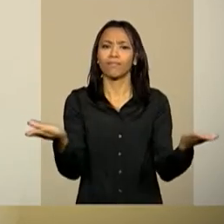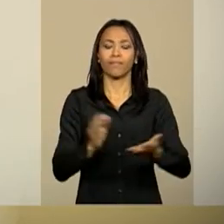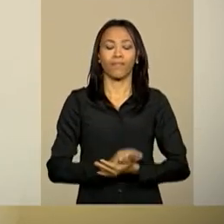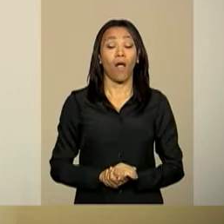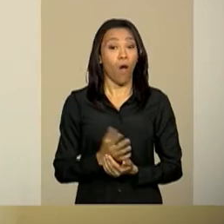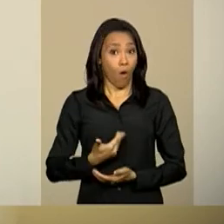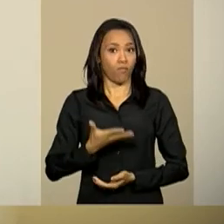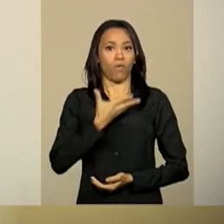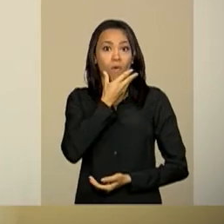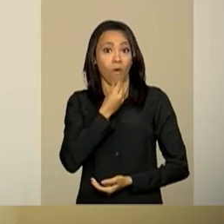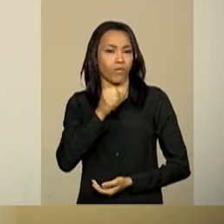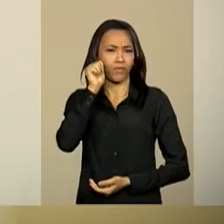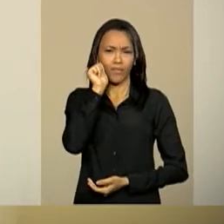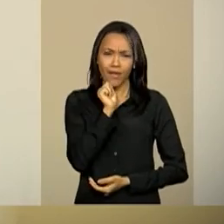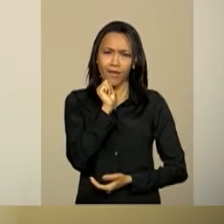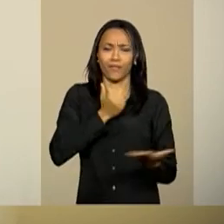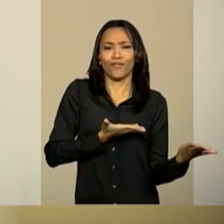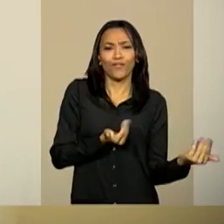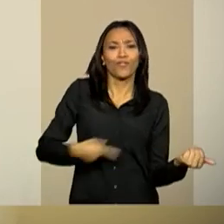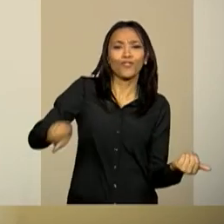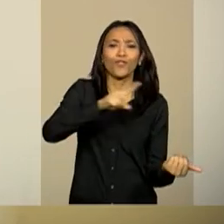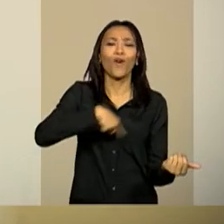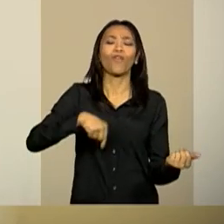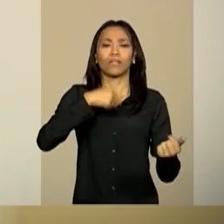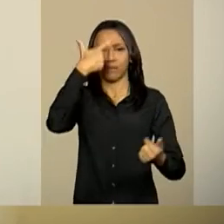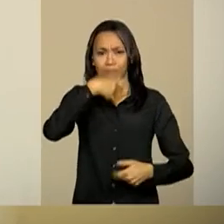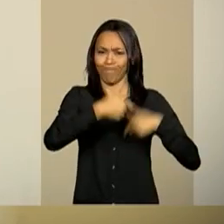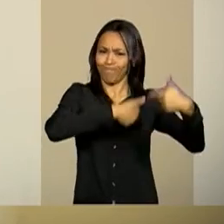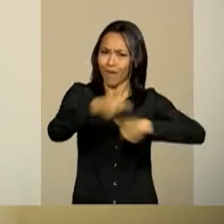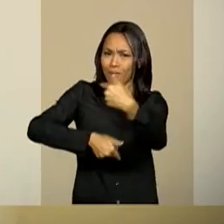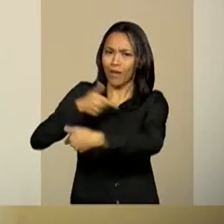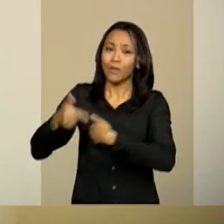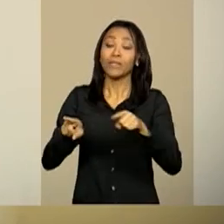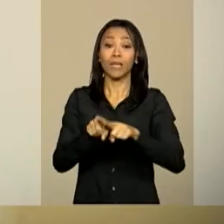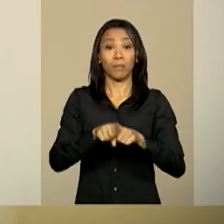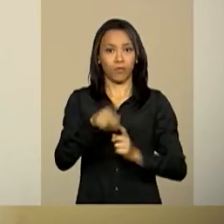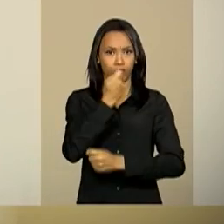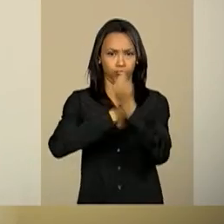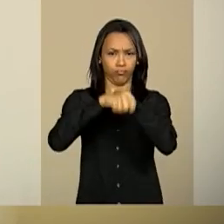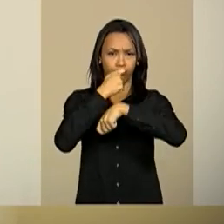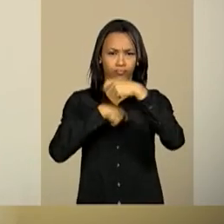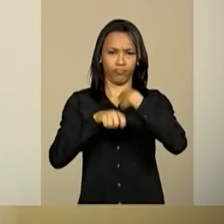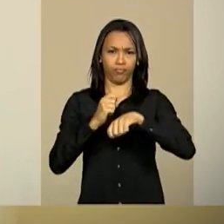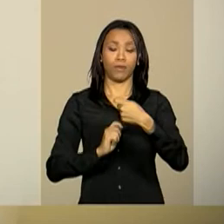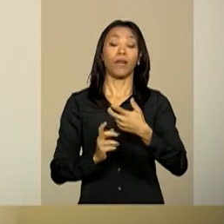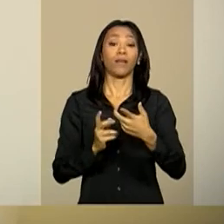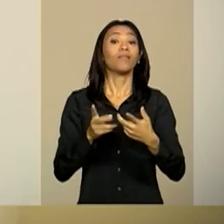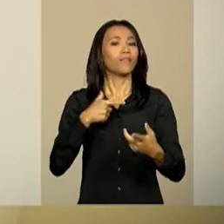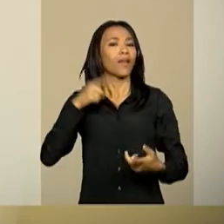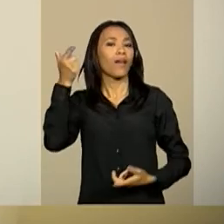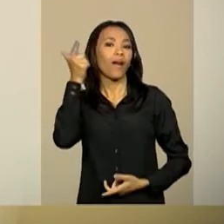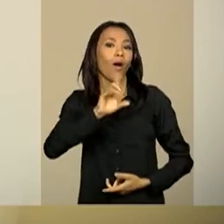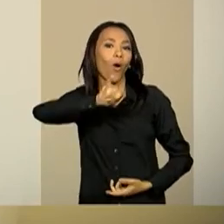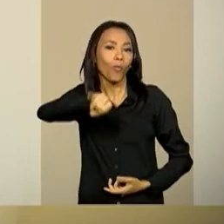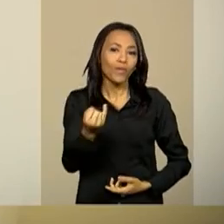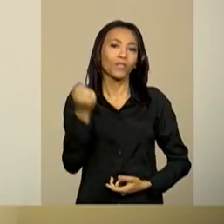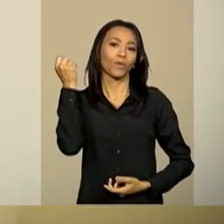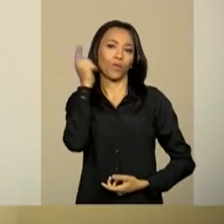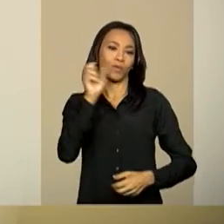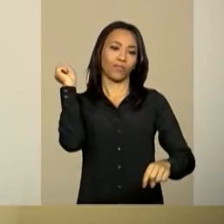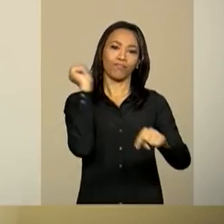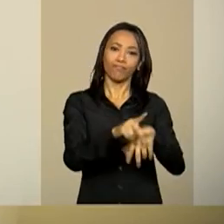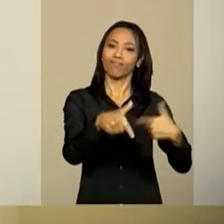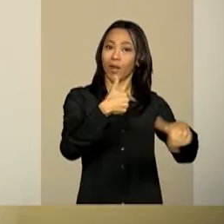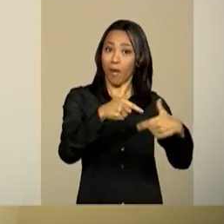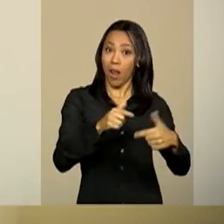Luciano homens mulheres jovens trabalhadores pequenos empreendedores têm mais chance de conseguir um emprego